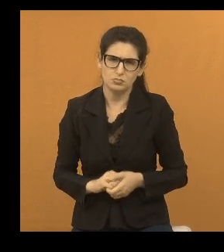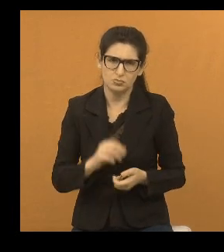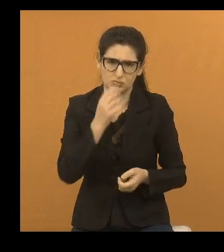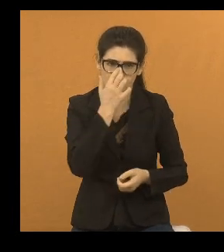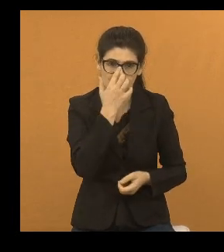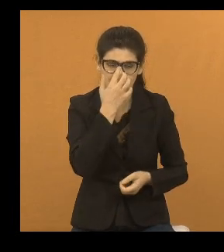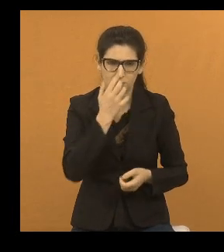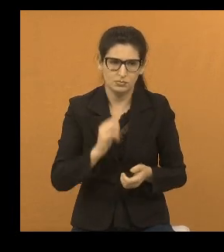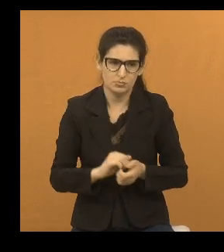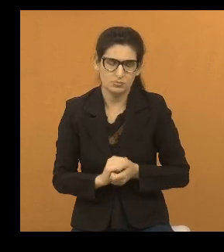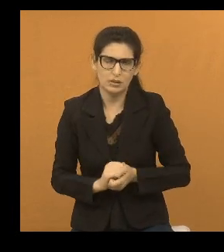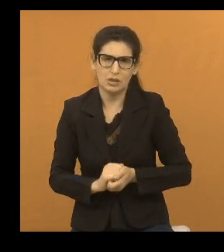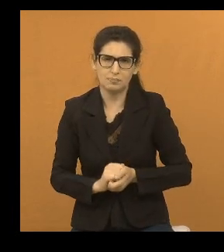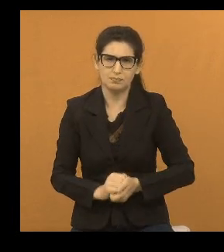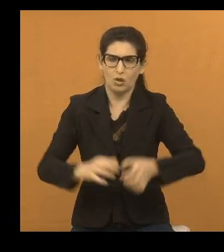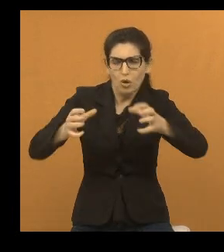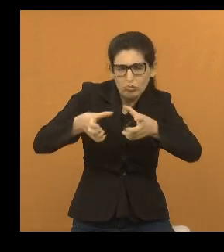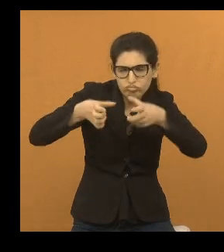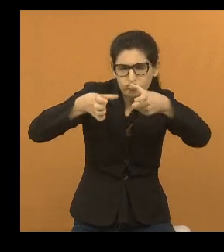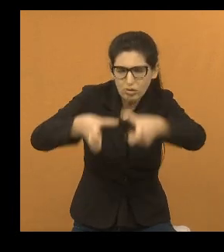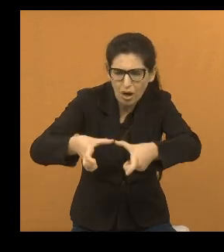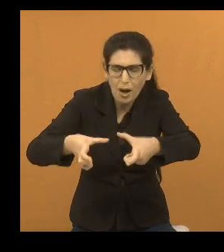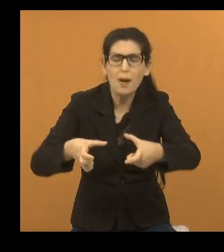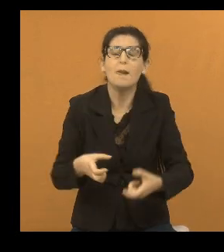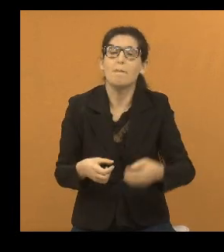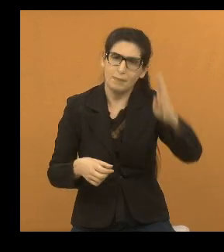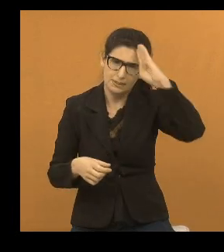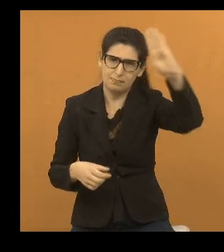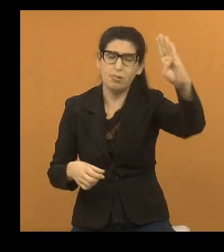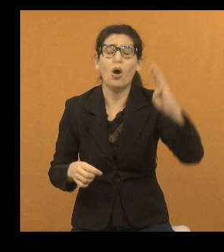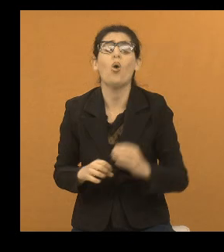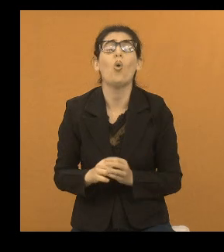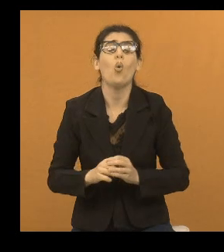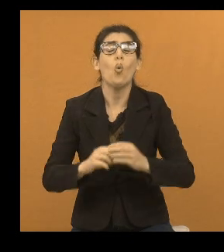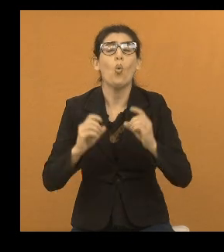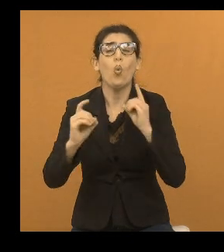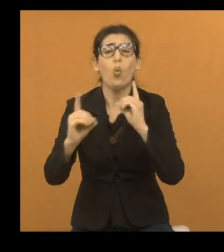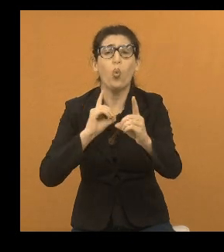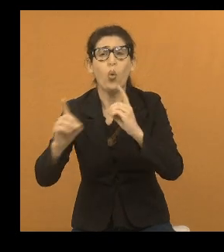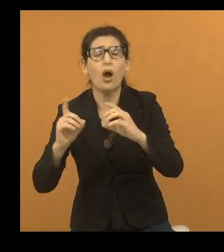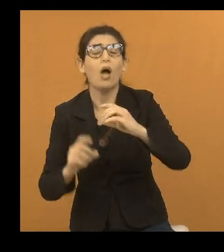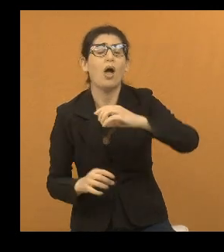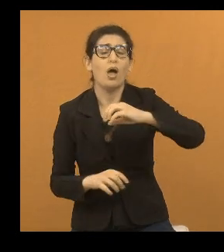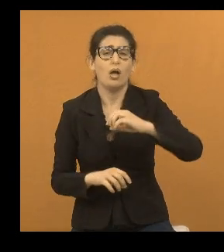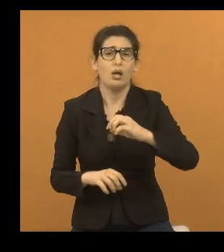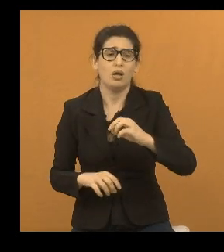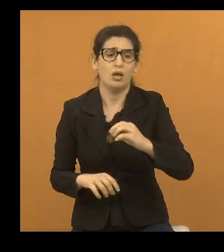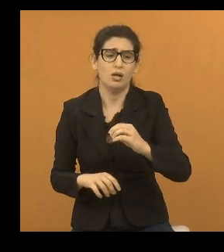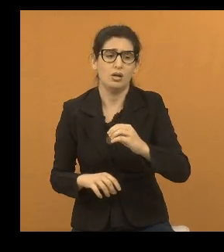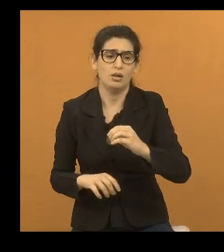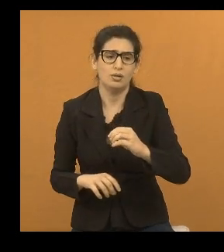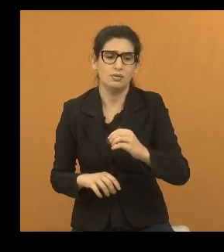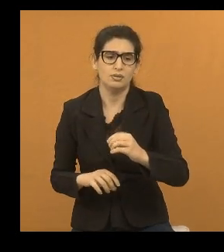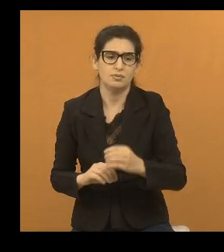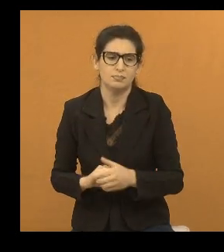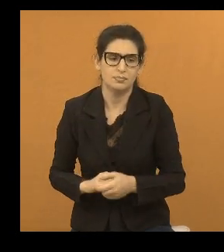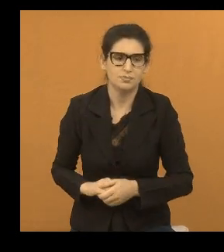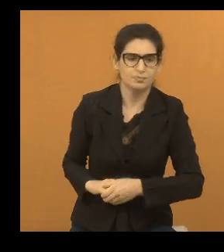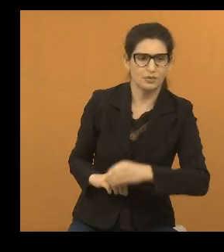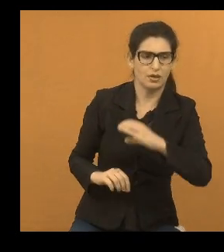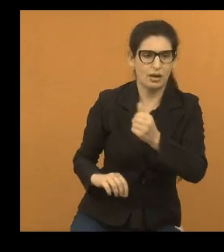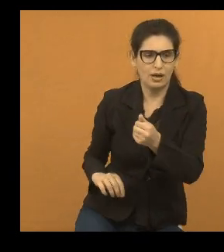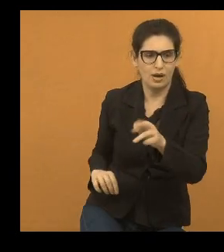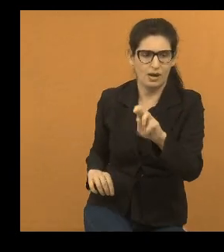margeando as principais rodovias. Então, nós temos Carvalho Pinto, a Estrada Municipal Teófilo Rezende, a Biagino